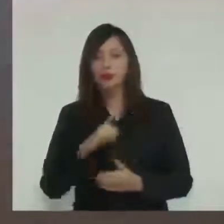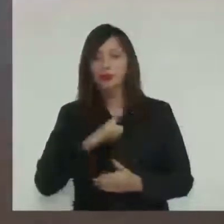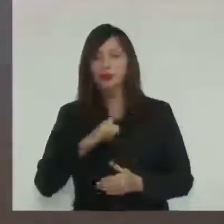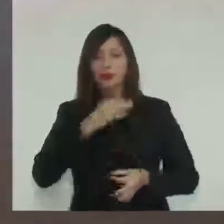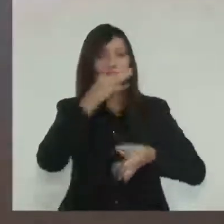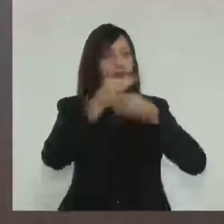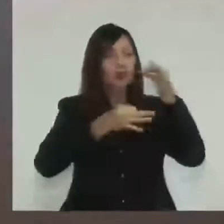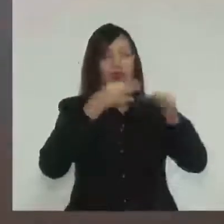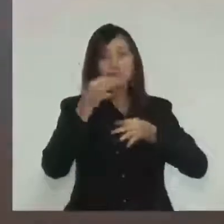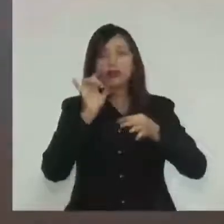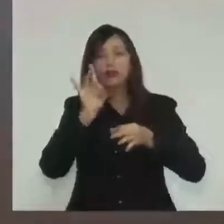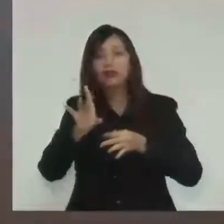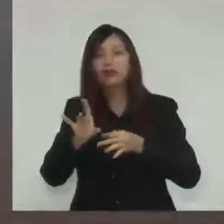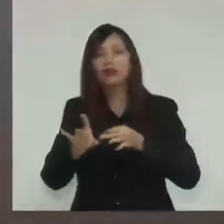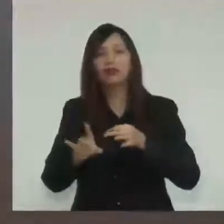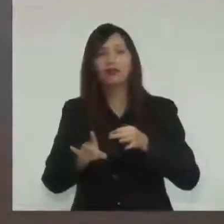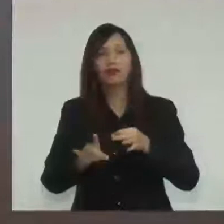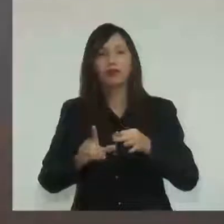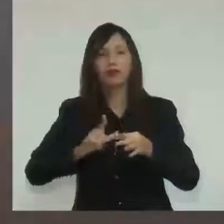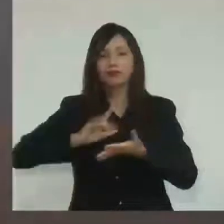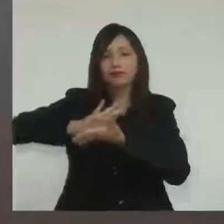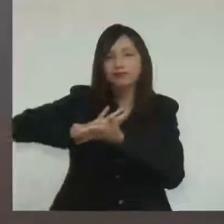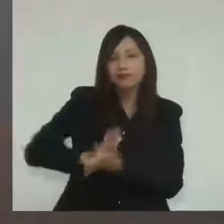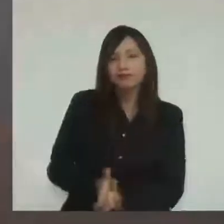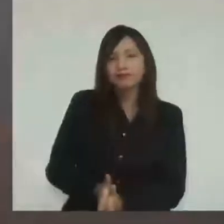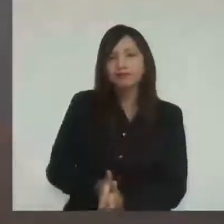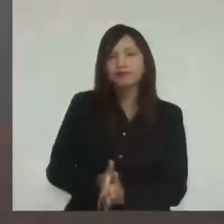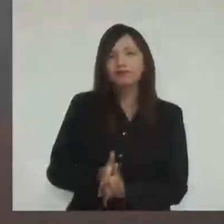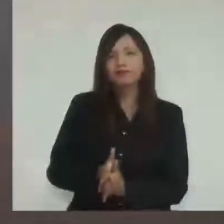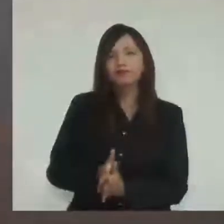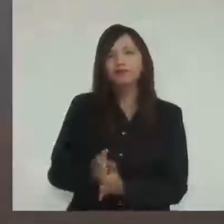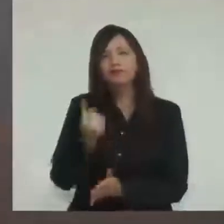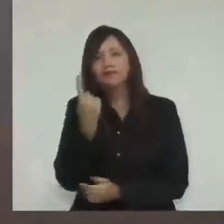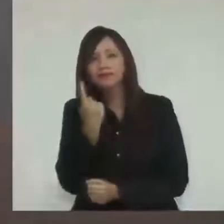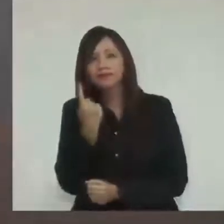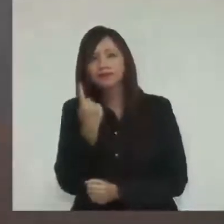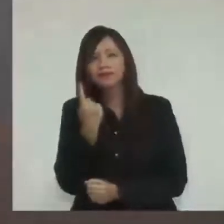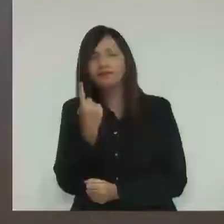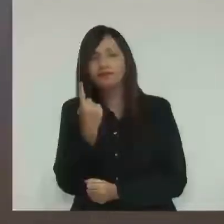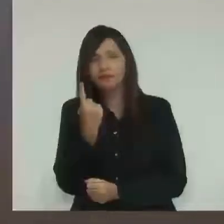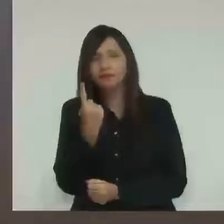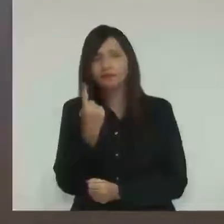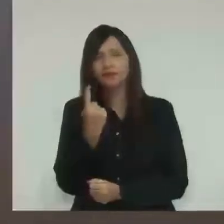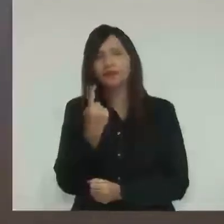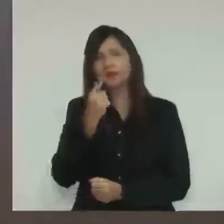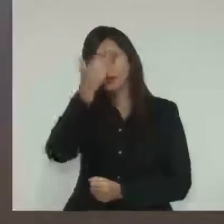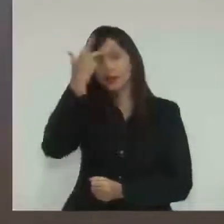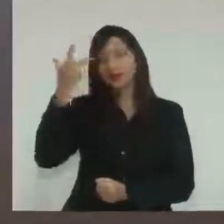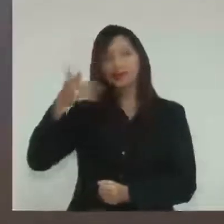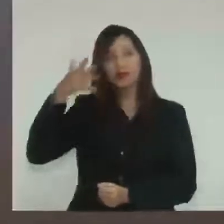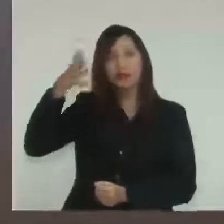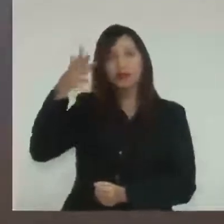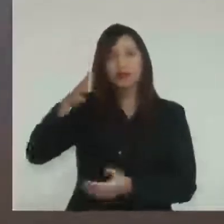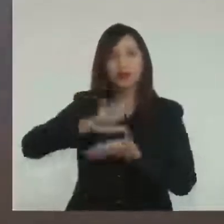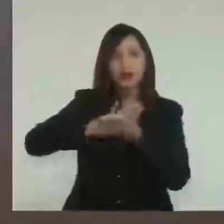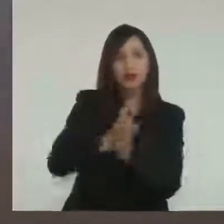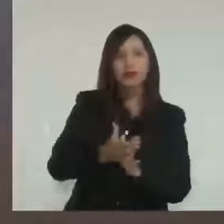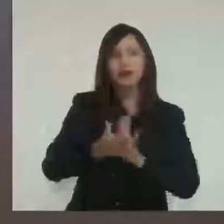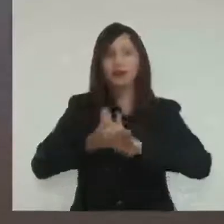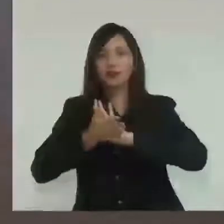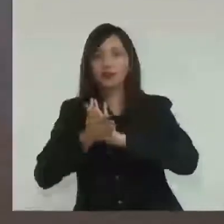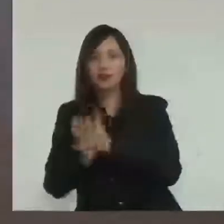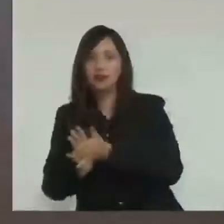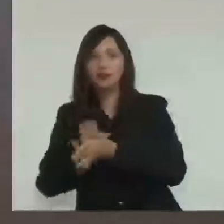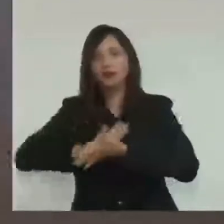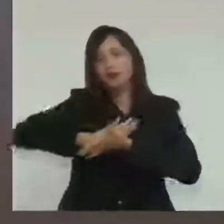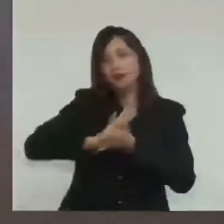relatos, agressões de pelo menos um dos interlocutores que agridem o outro lado,